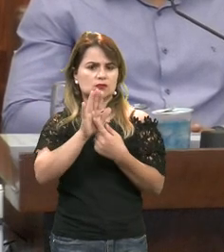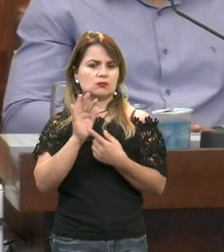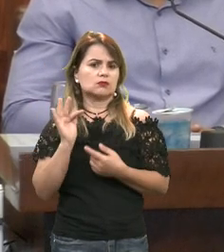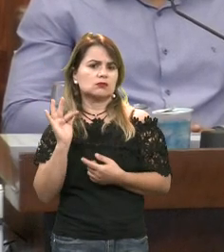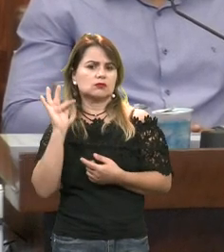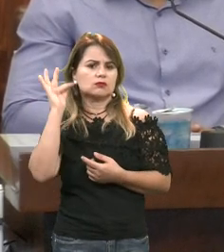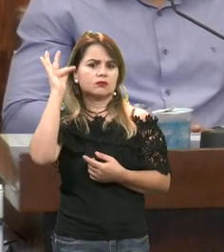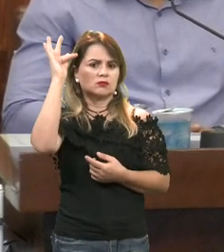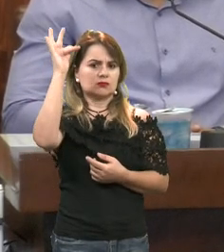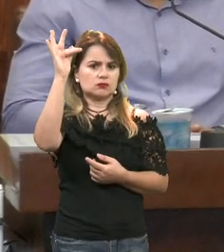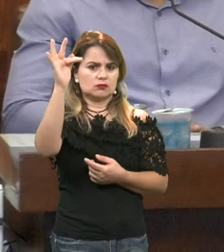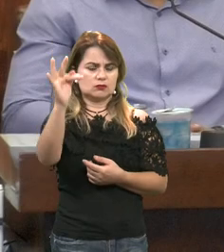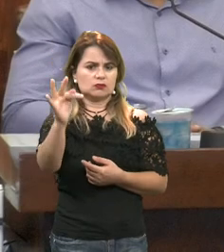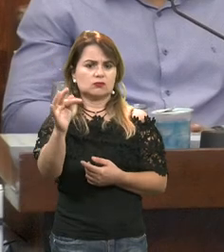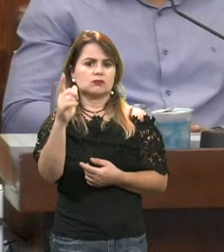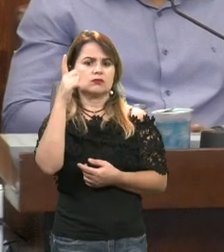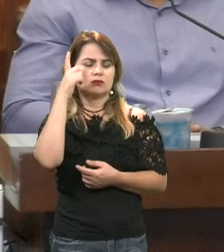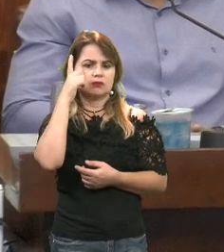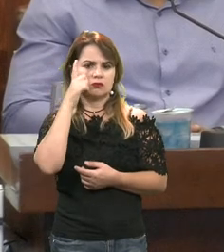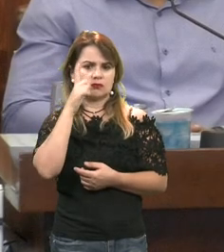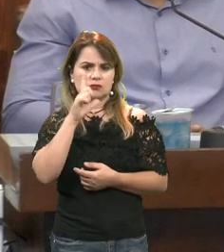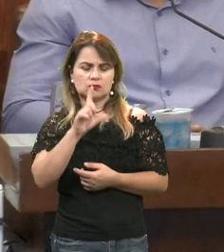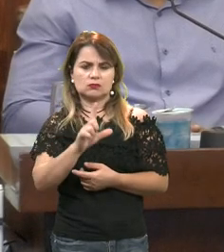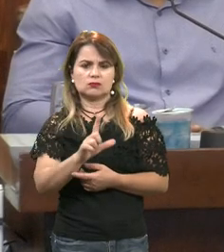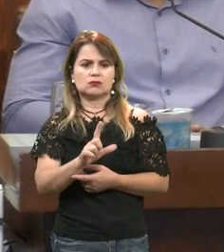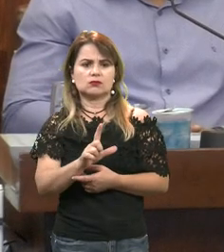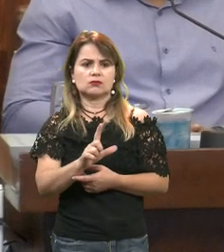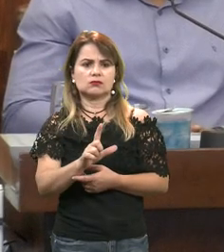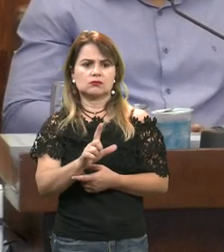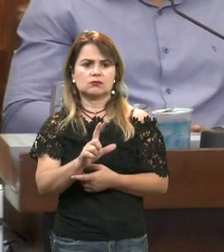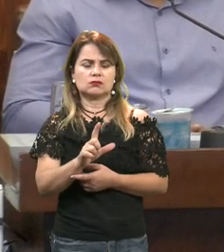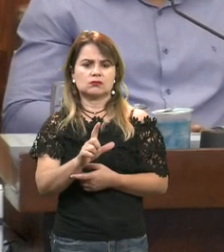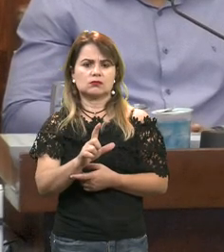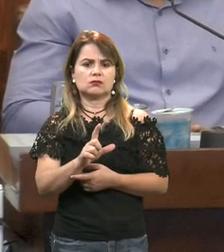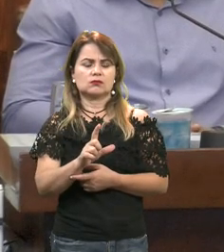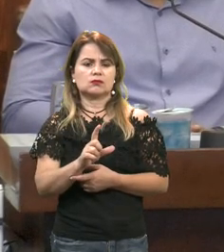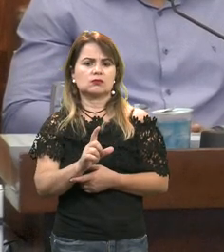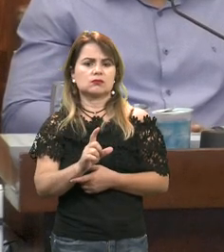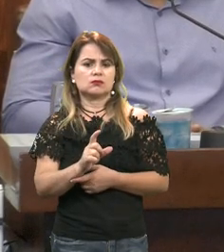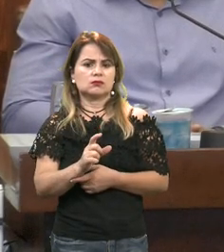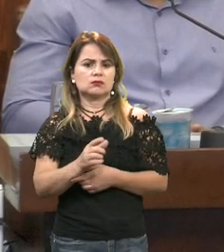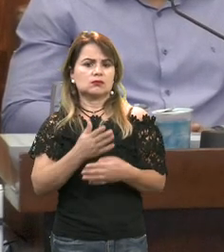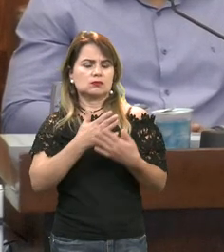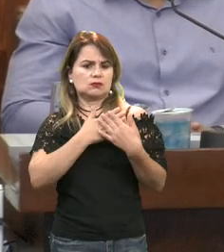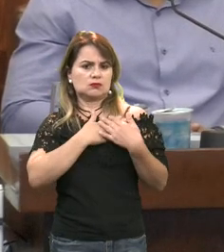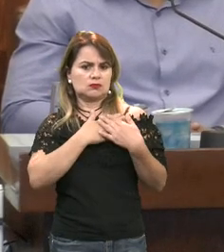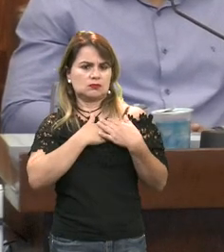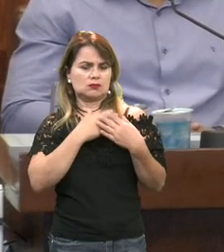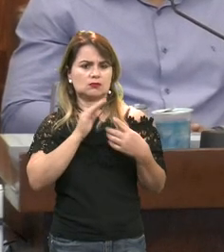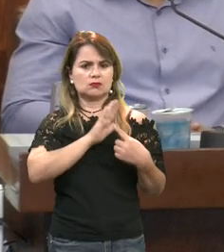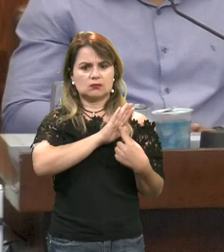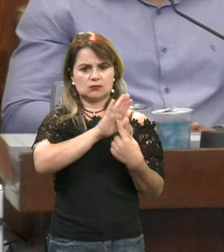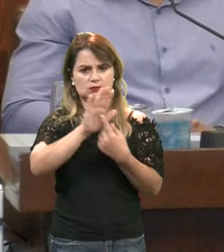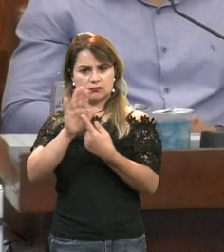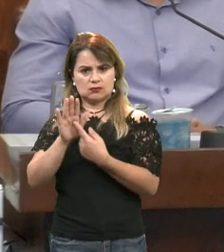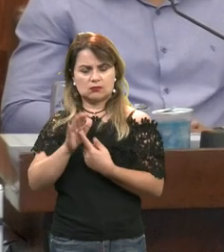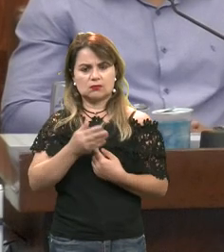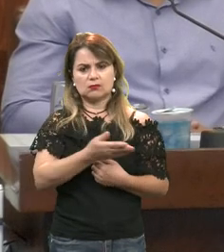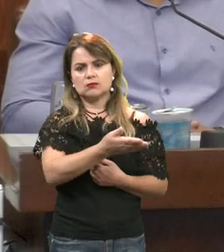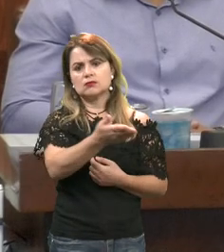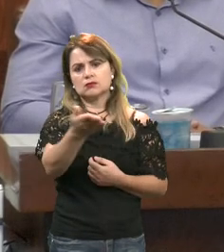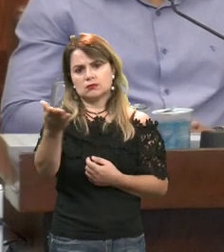futuramente nós possamos entregar esse dever de casa a todos e a todas vocês.